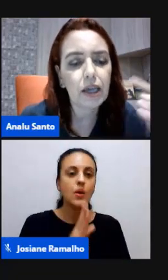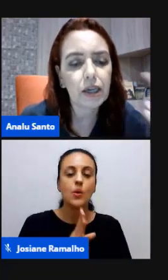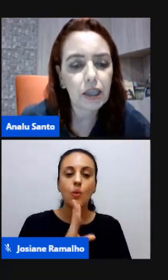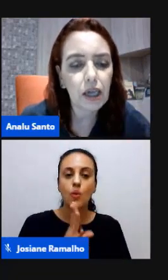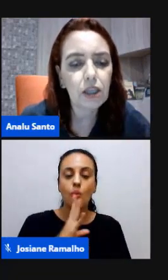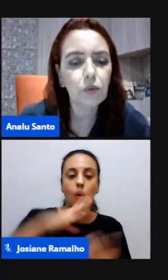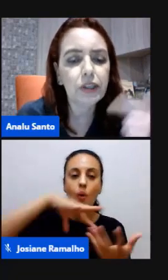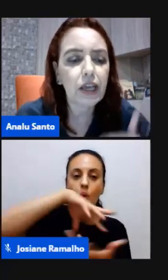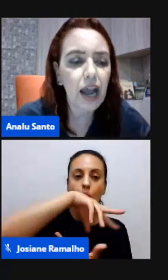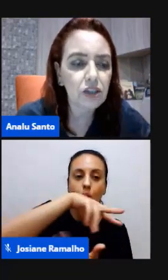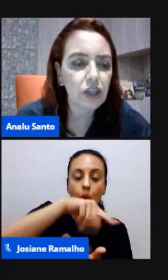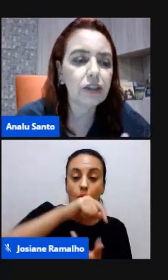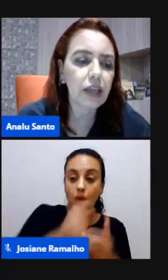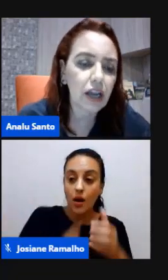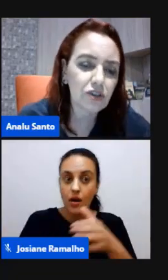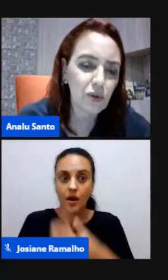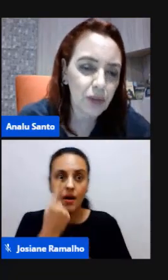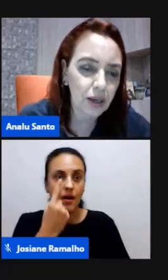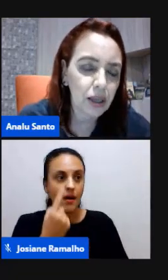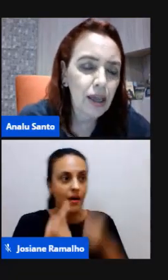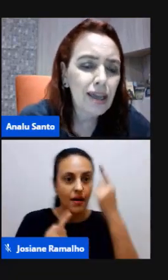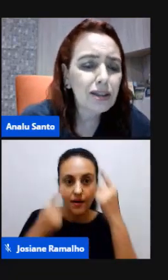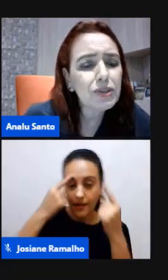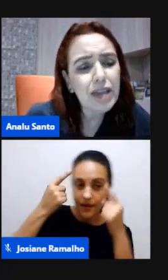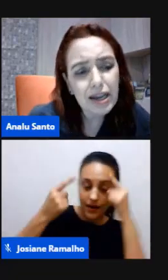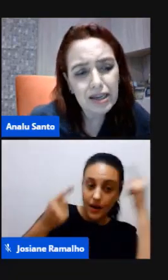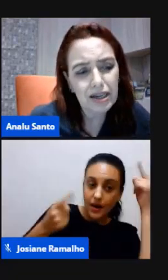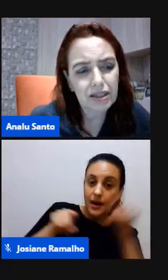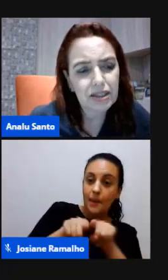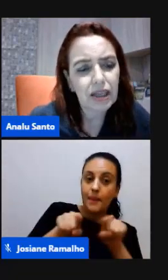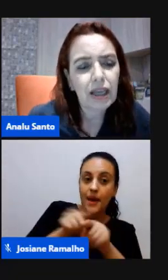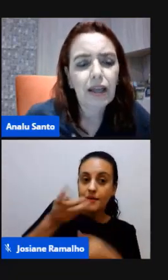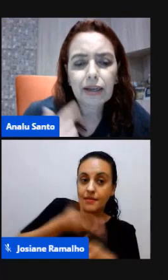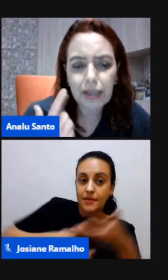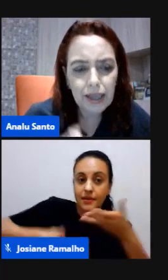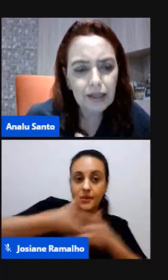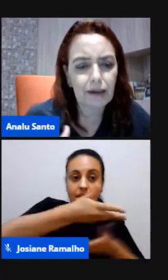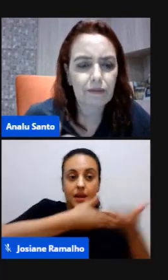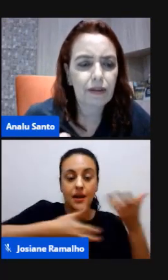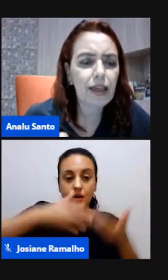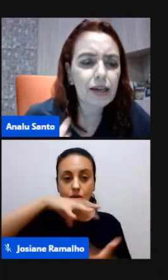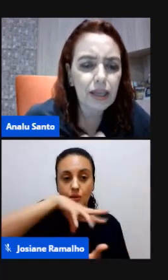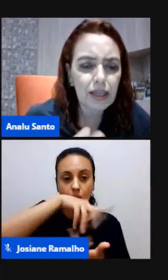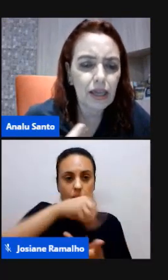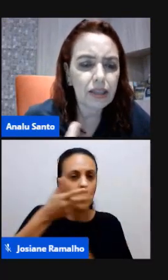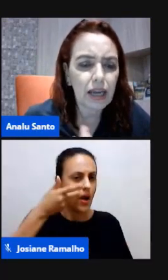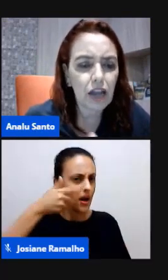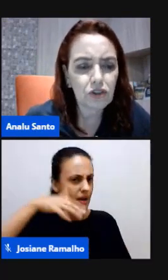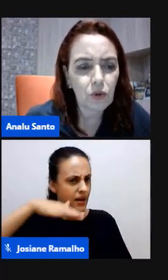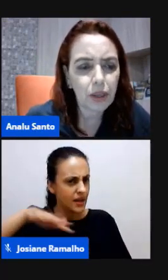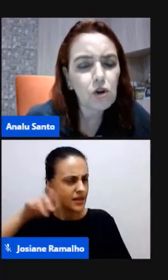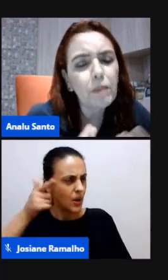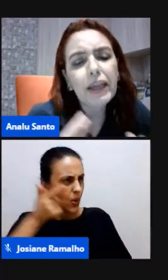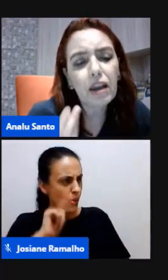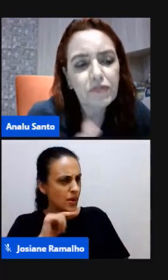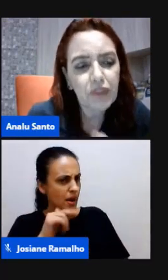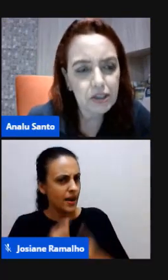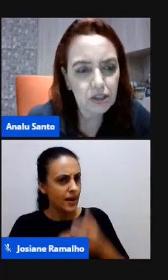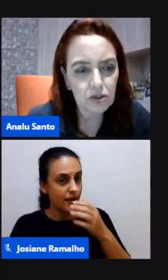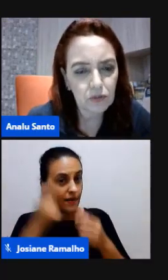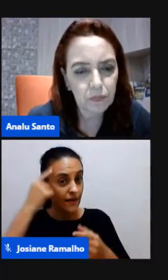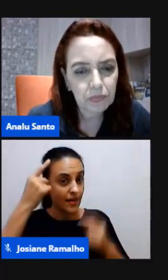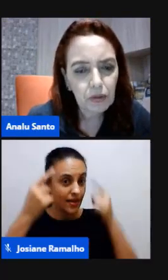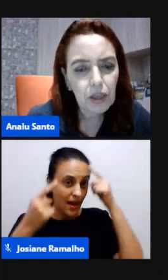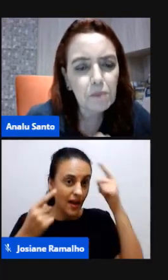cria, recria e interage com ele. Então, se a criança cria, recria, interage com ele, como é que ela